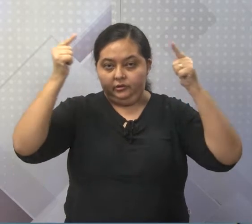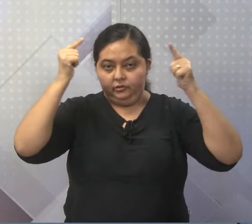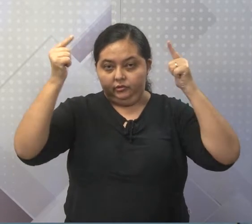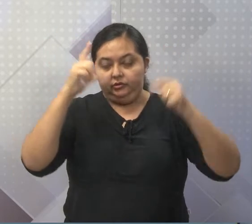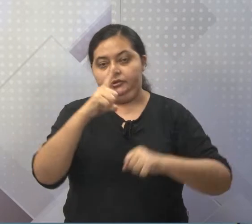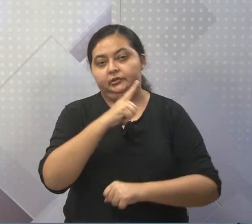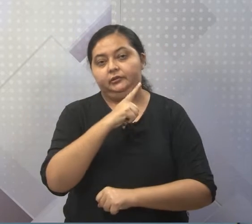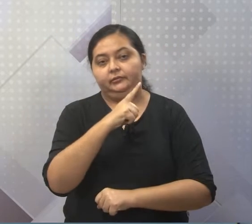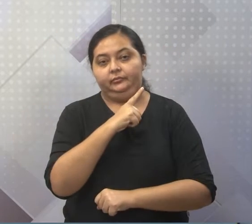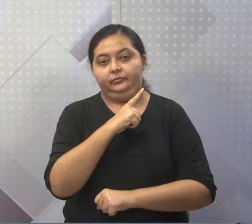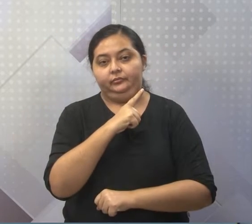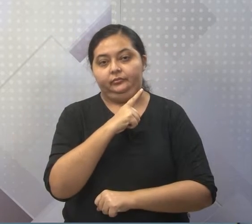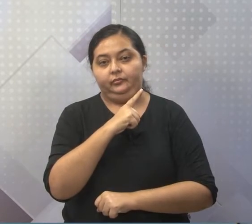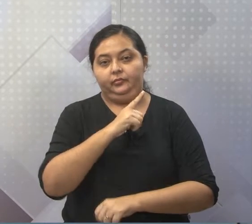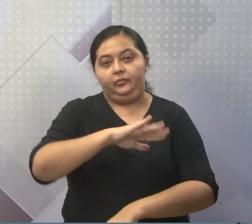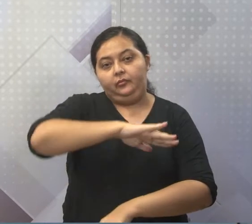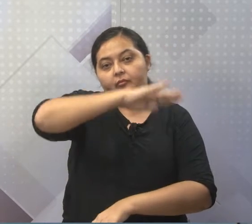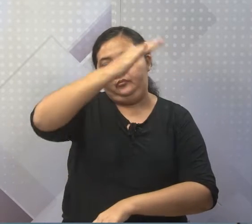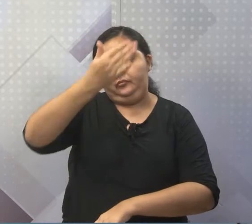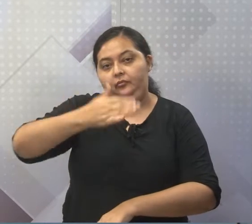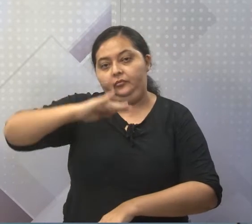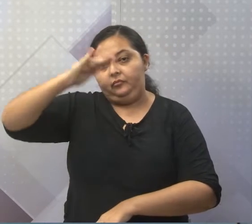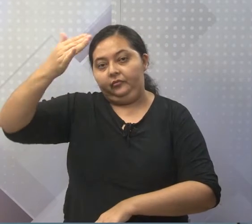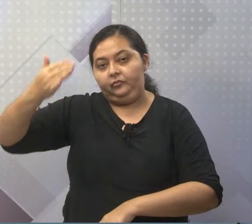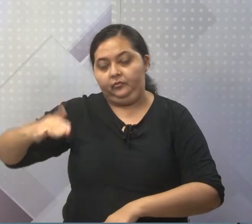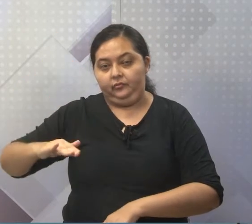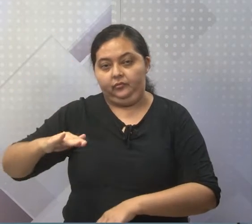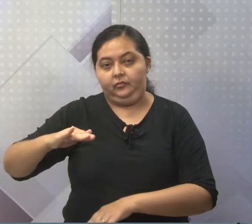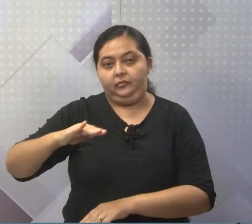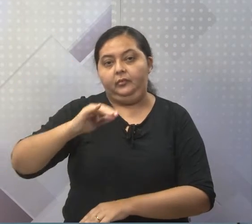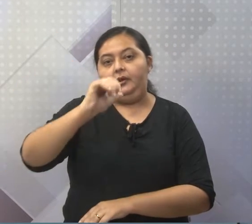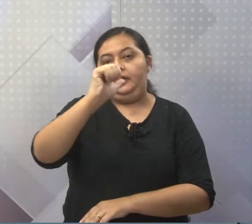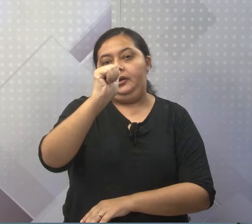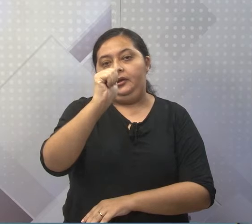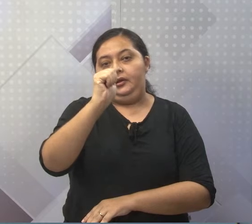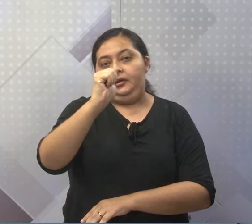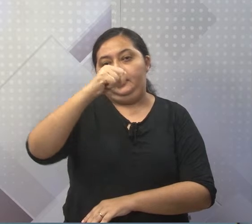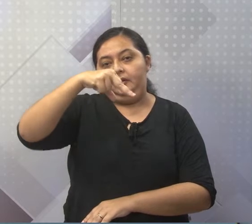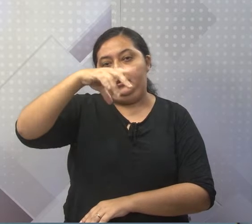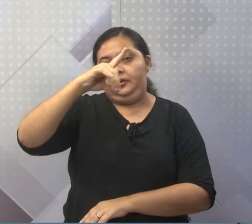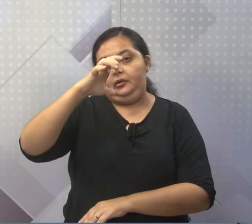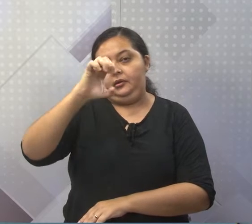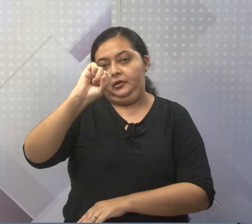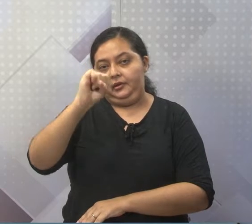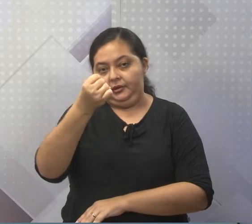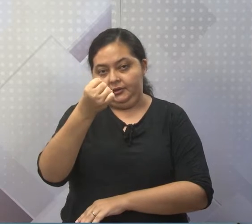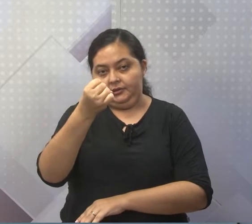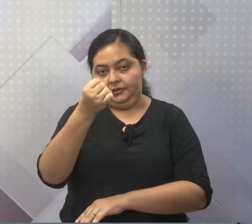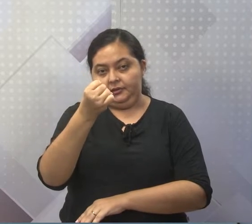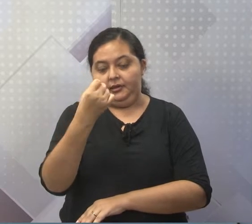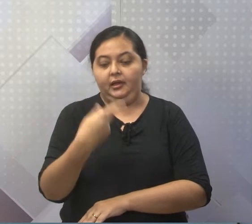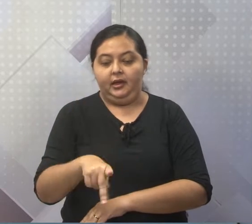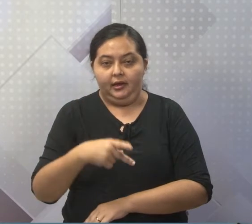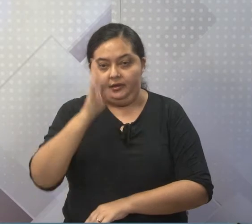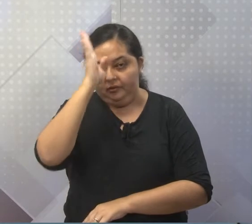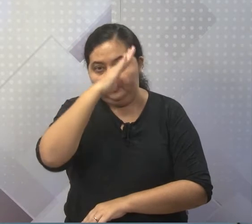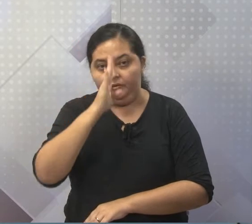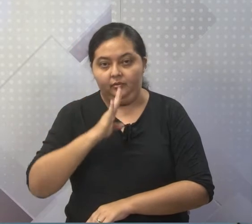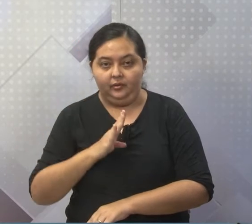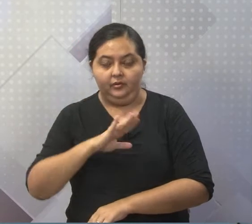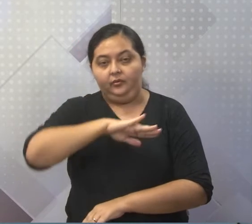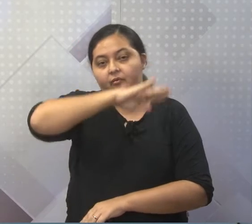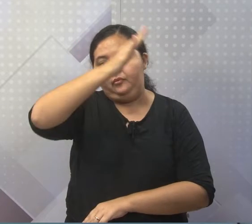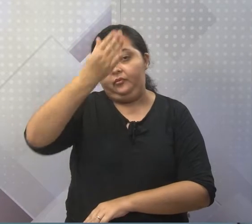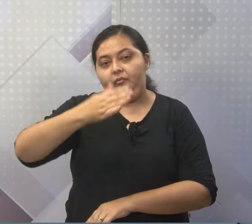a gente tem na parte do relevo a Cordilheira dos Andes muito marcante aqui na nossa geomorfologia né